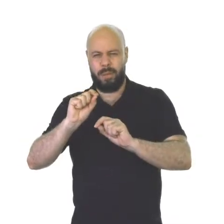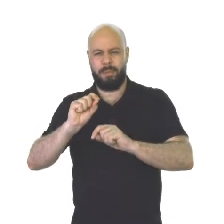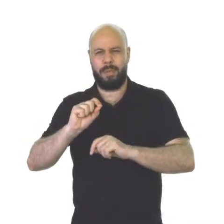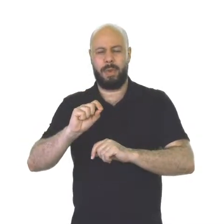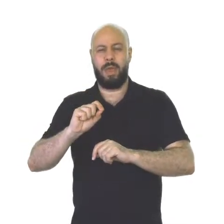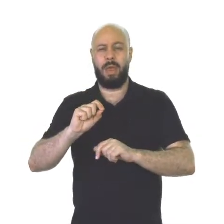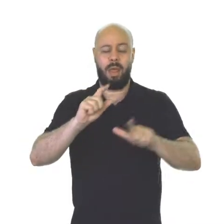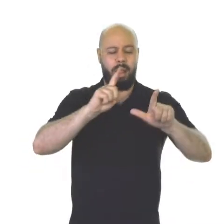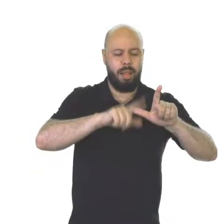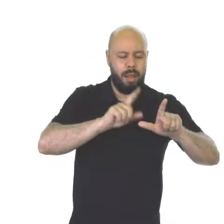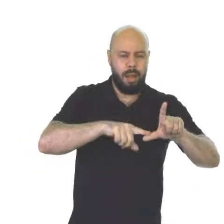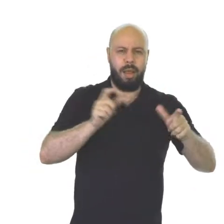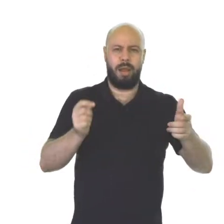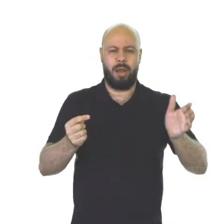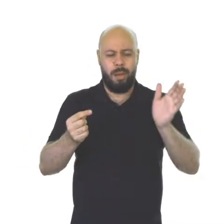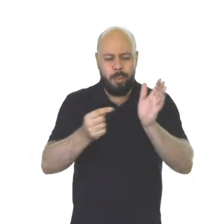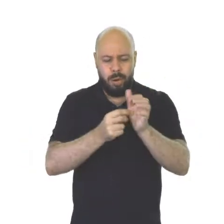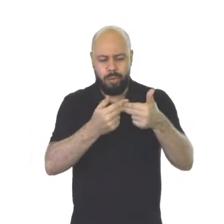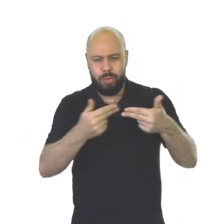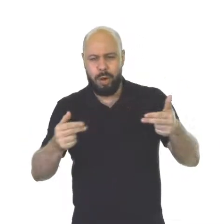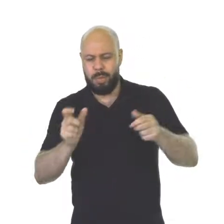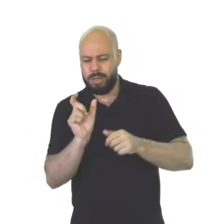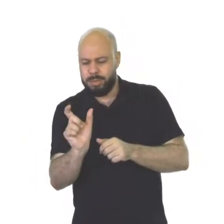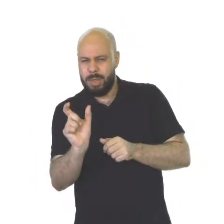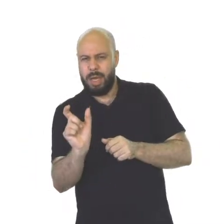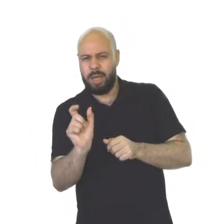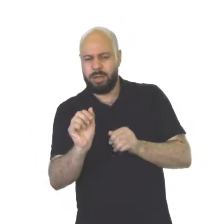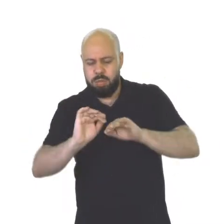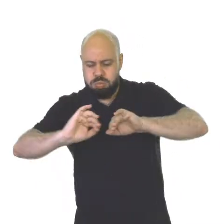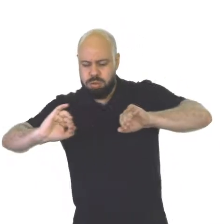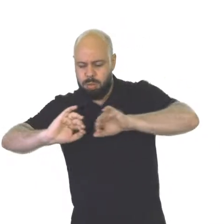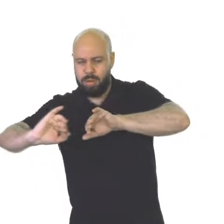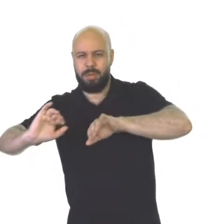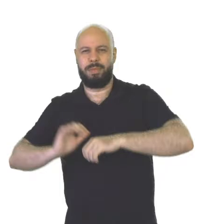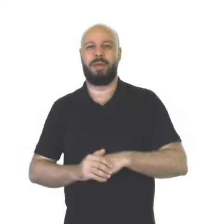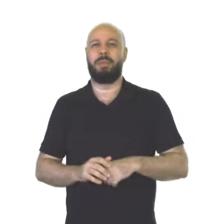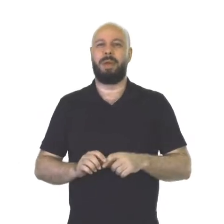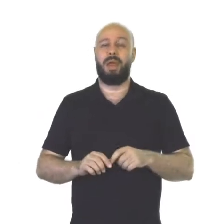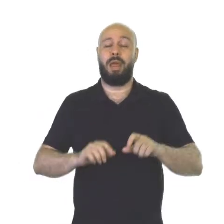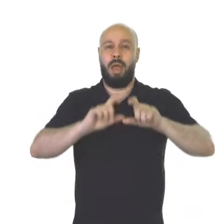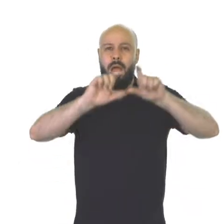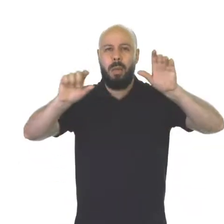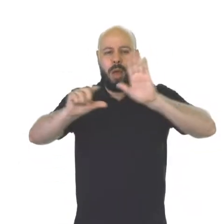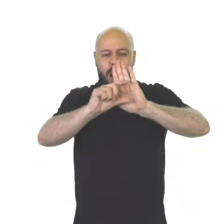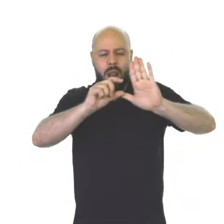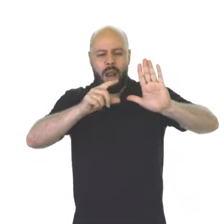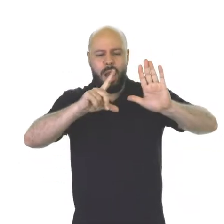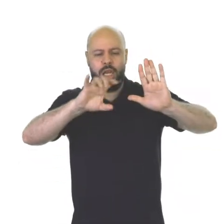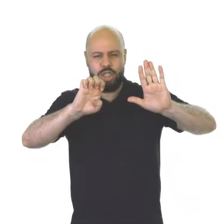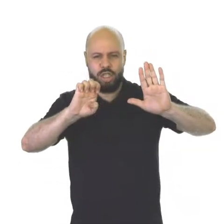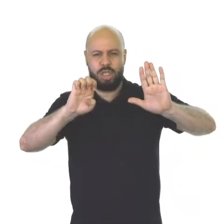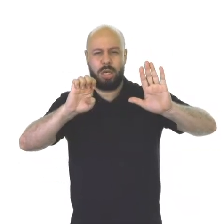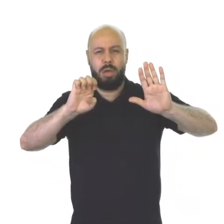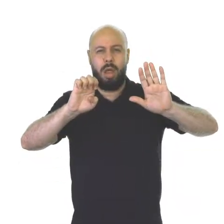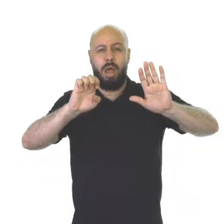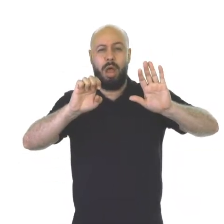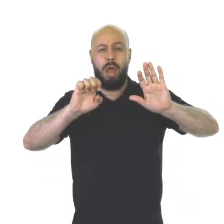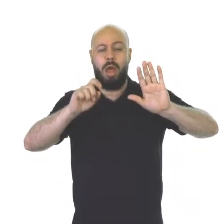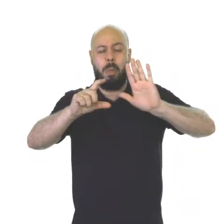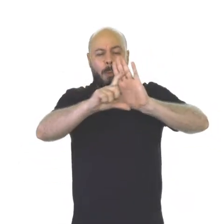as letrinhas, né, que são contadas ali, porque não pode ser muito grande. Uma lead não pode ser um parágrafo muito longo, porque senão se